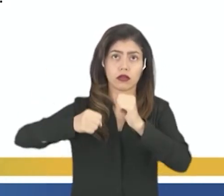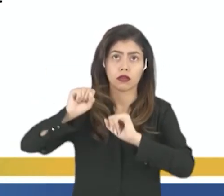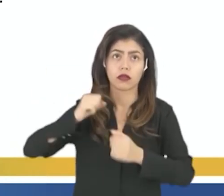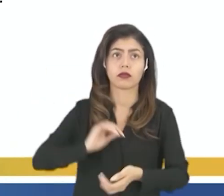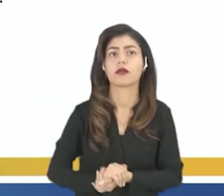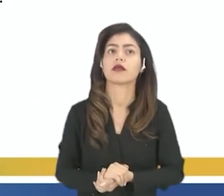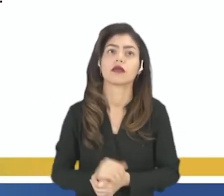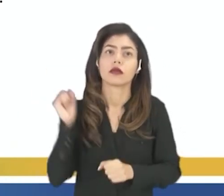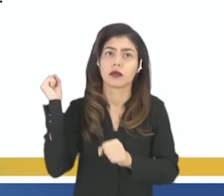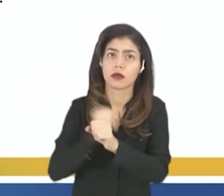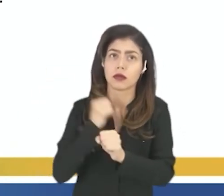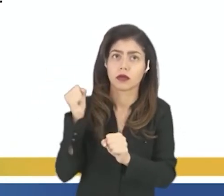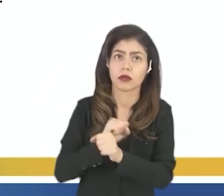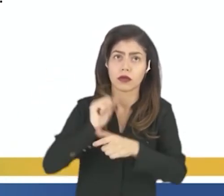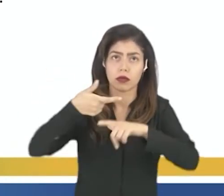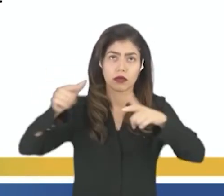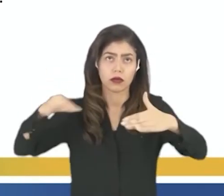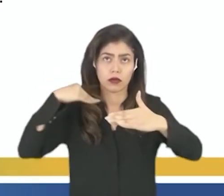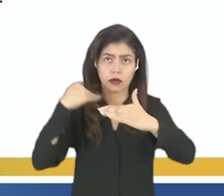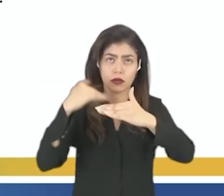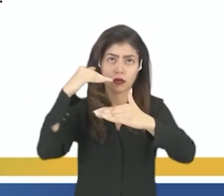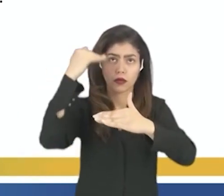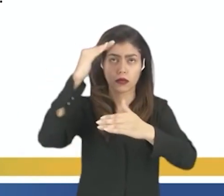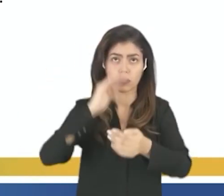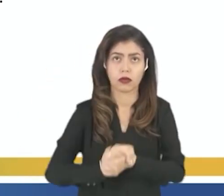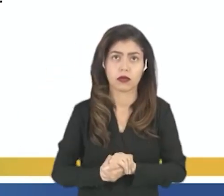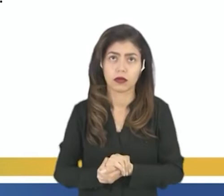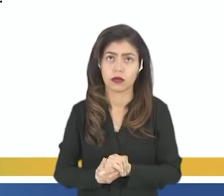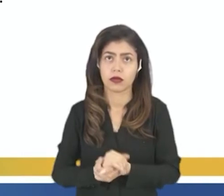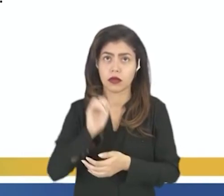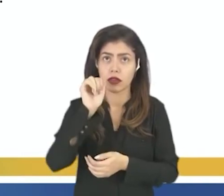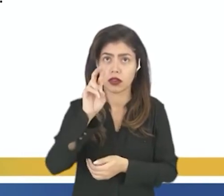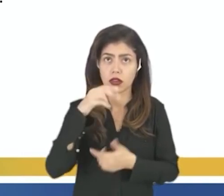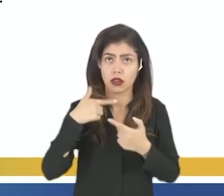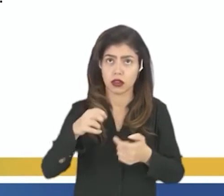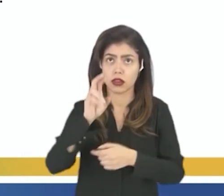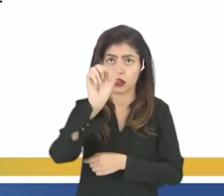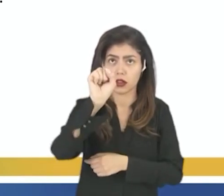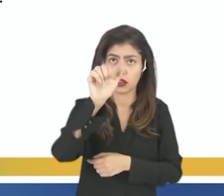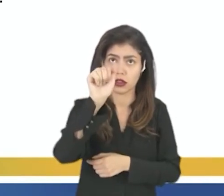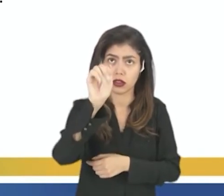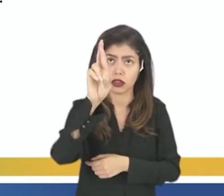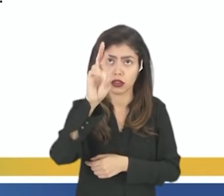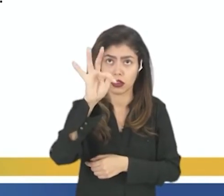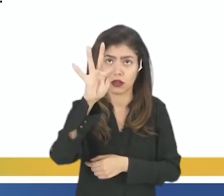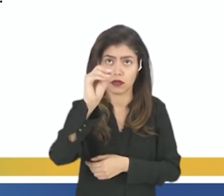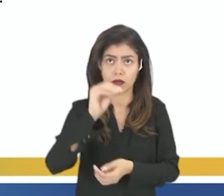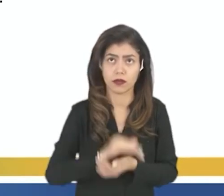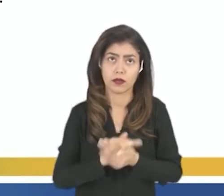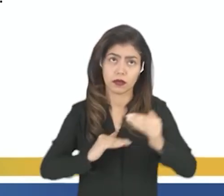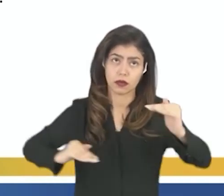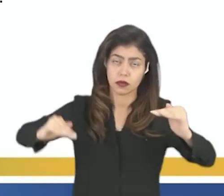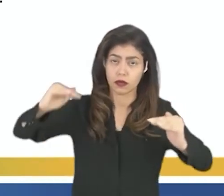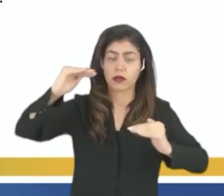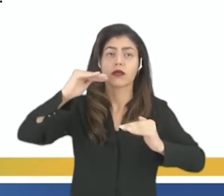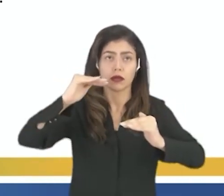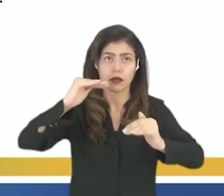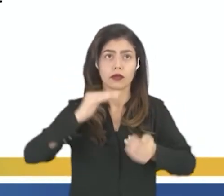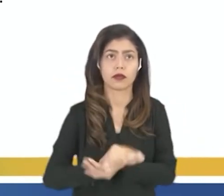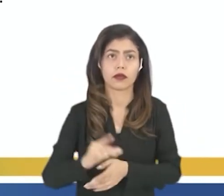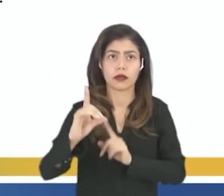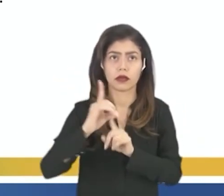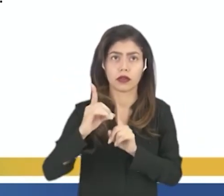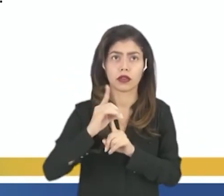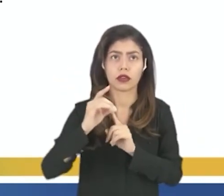cê construir uma uma espessa camada de concreto armado chamada de sarcafogo em cima da área do